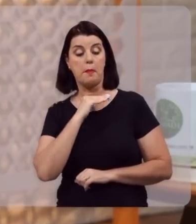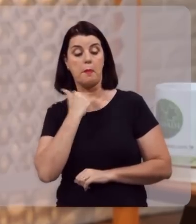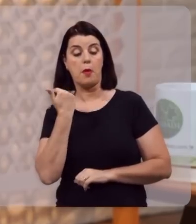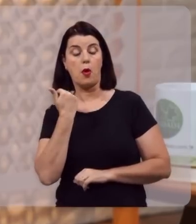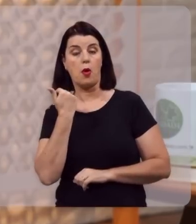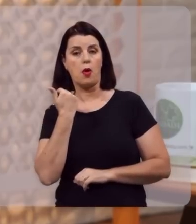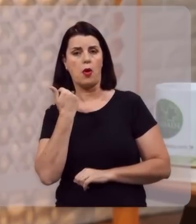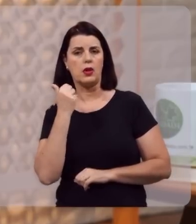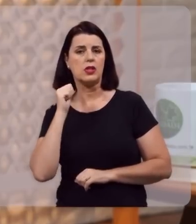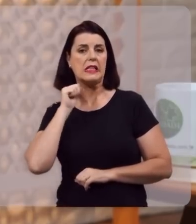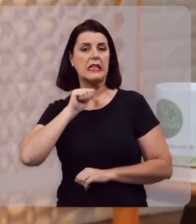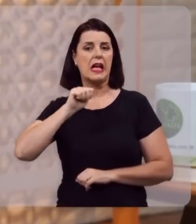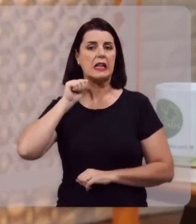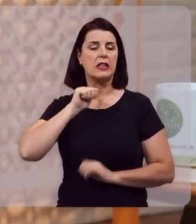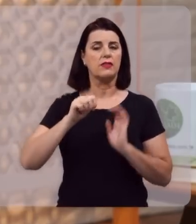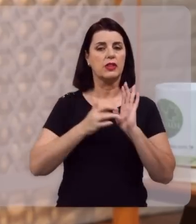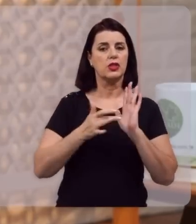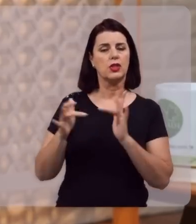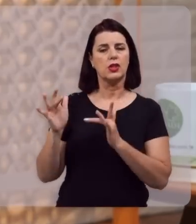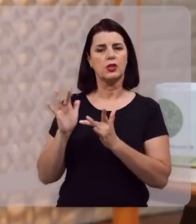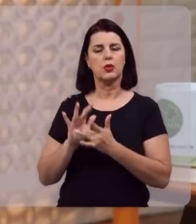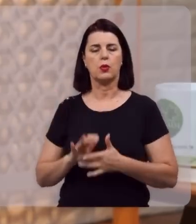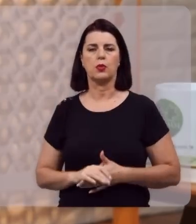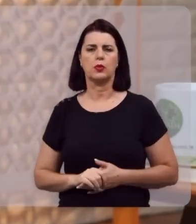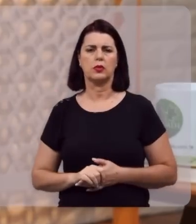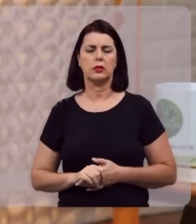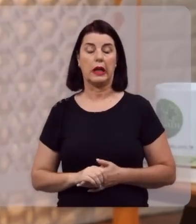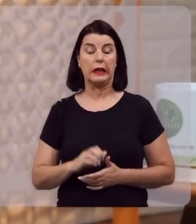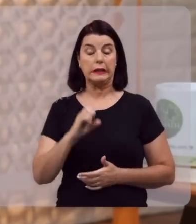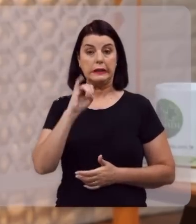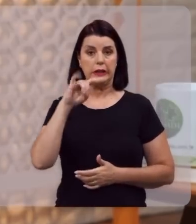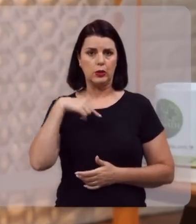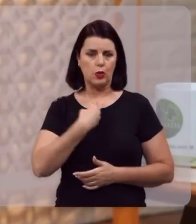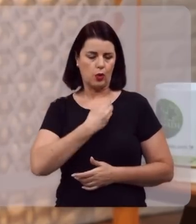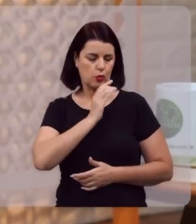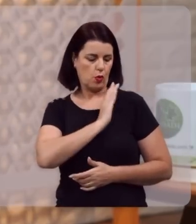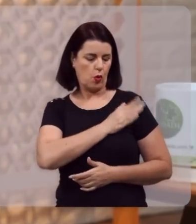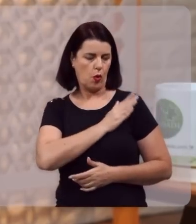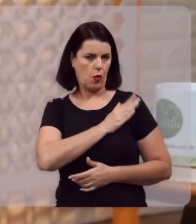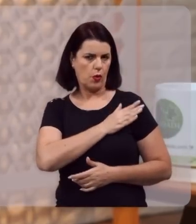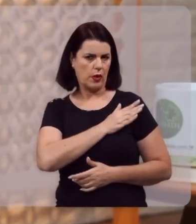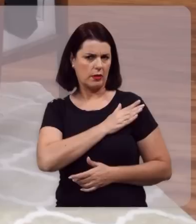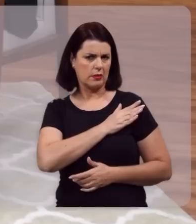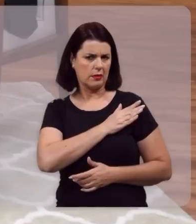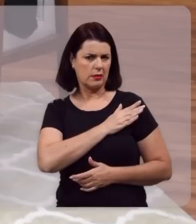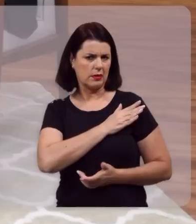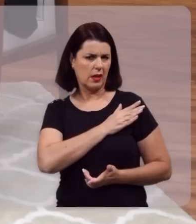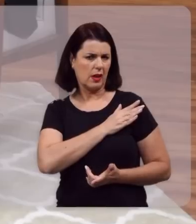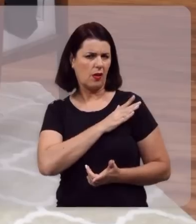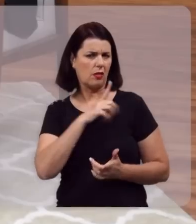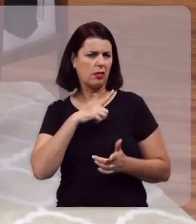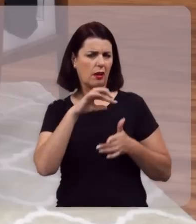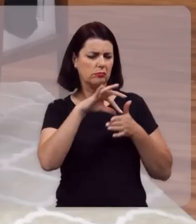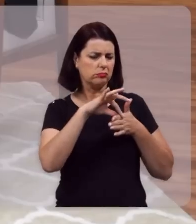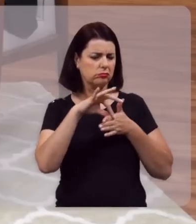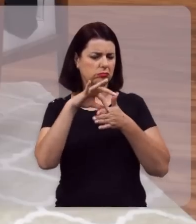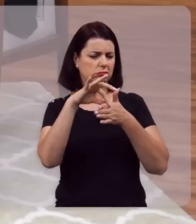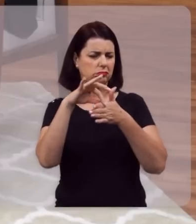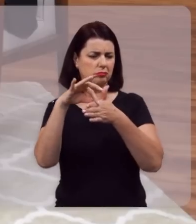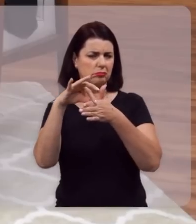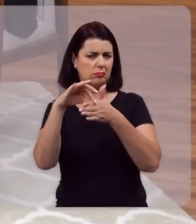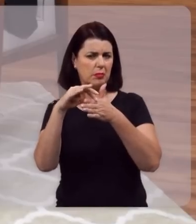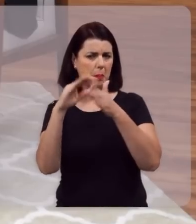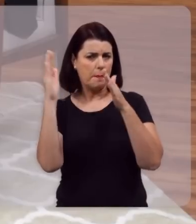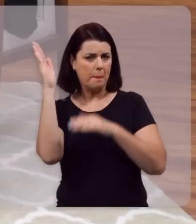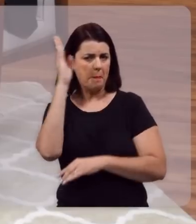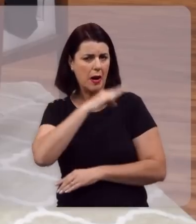morte sacrificial de Jesus. Então, se o nosso coração é então direcionado e inclinado